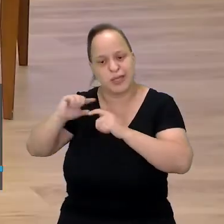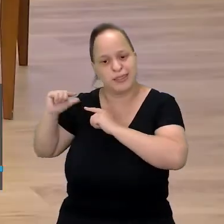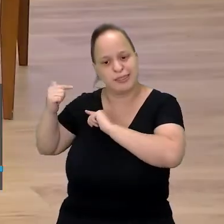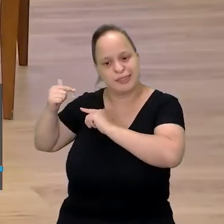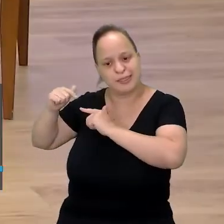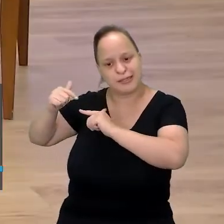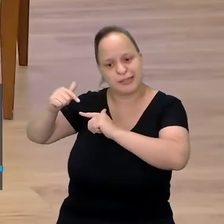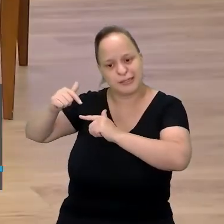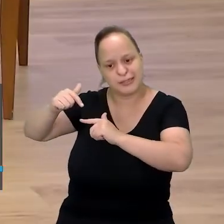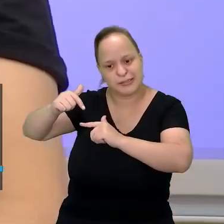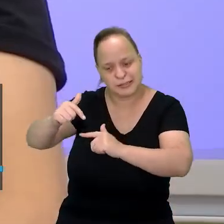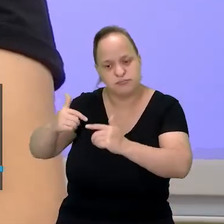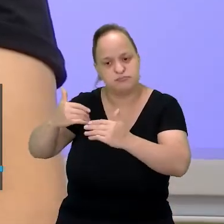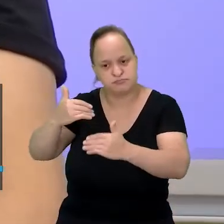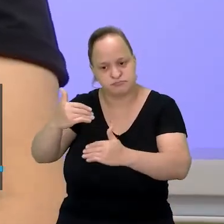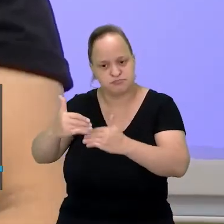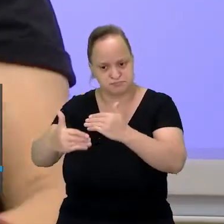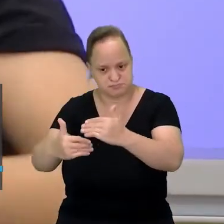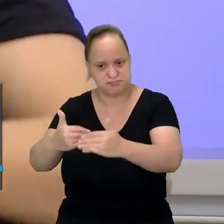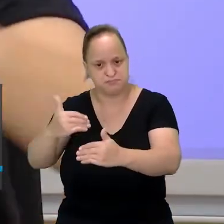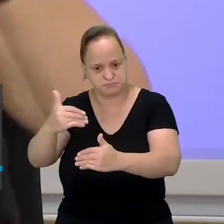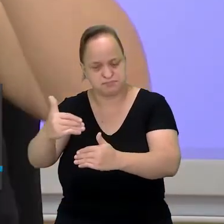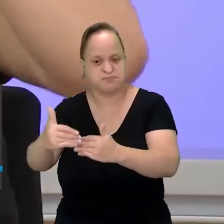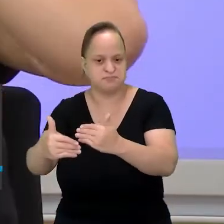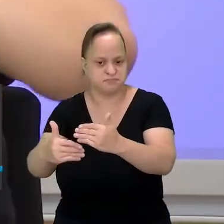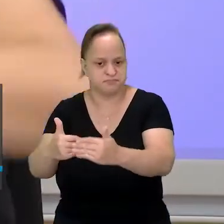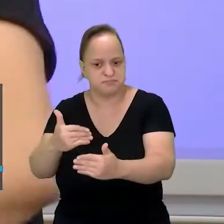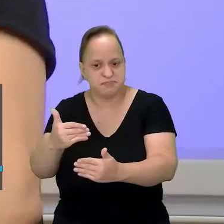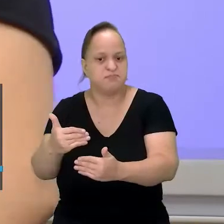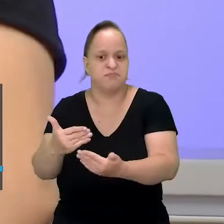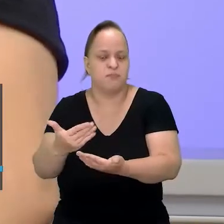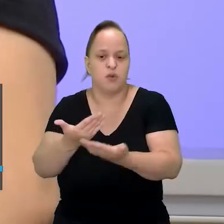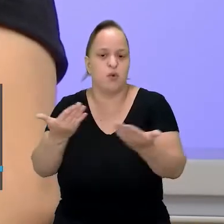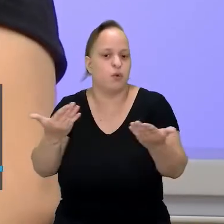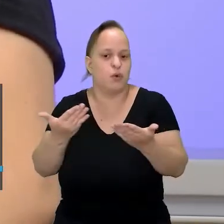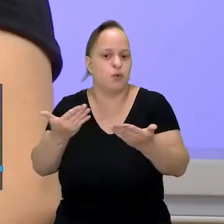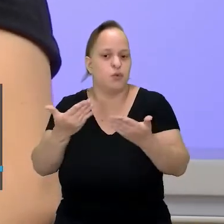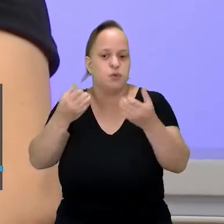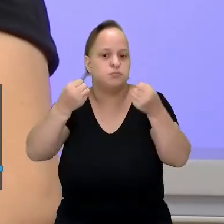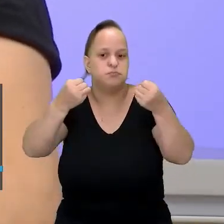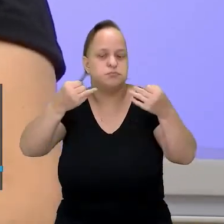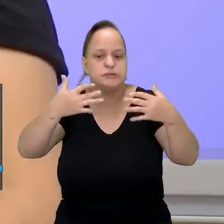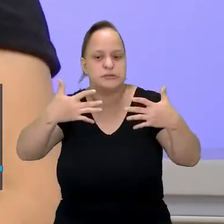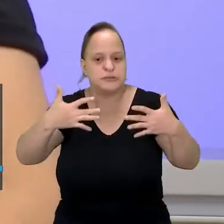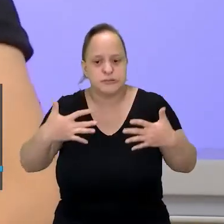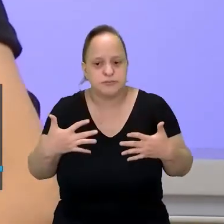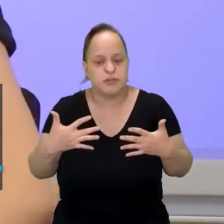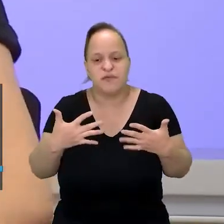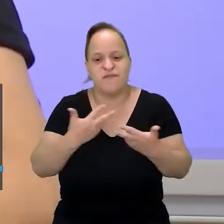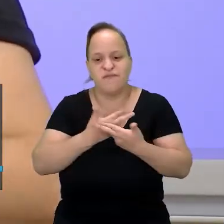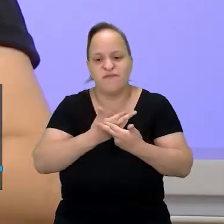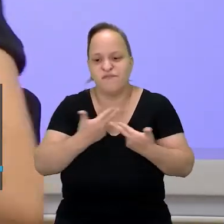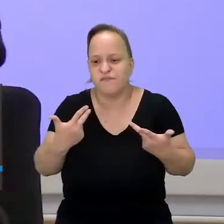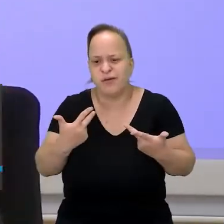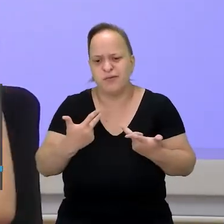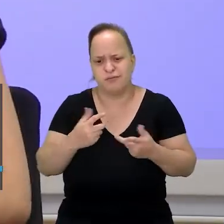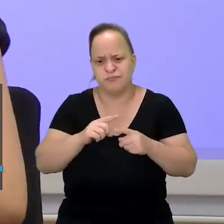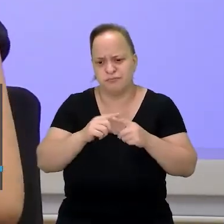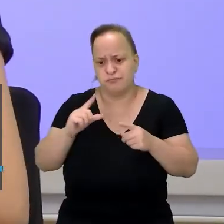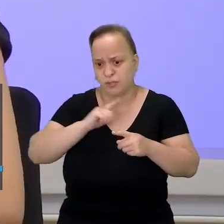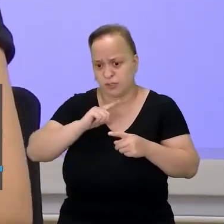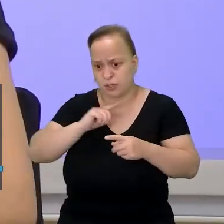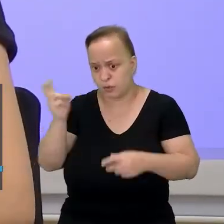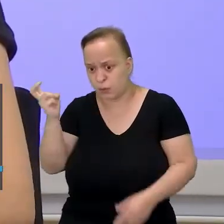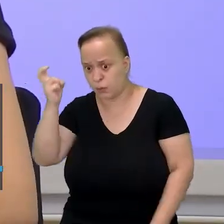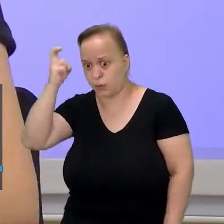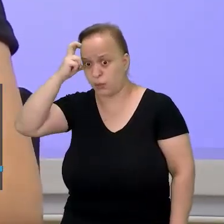Hoje, é claro, quando a gente fala sobre, sei lá, grandes fazendas, não. Mas existem várias culturas que têm